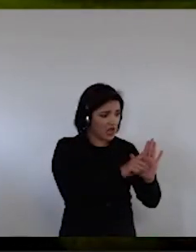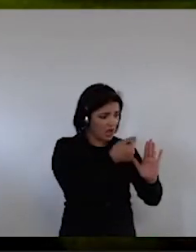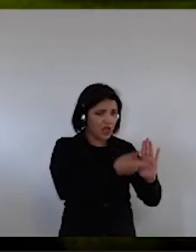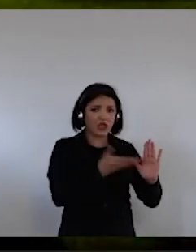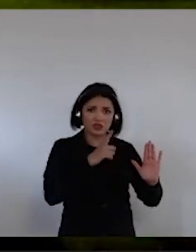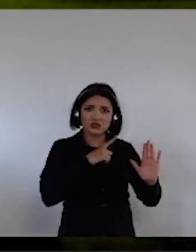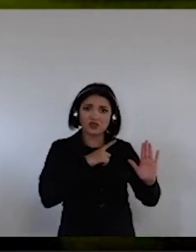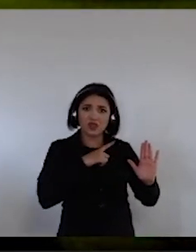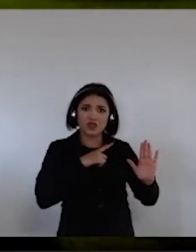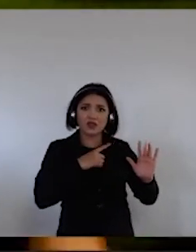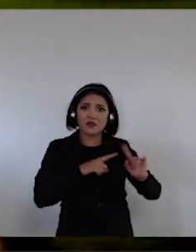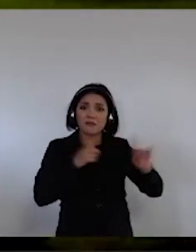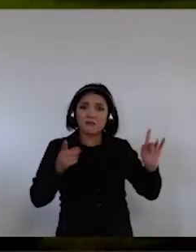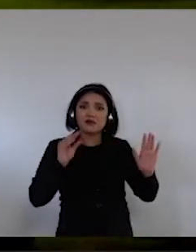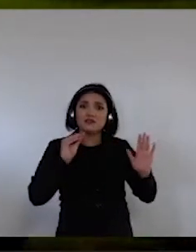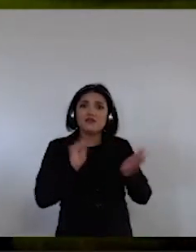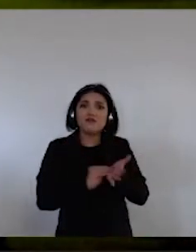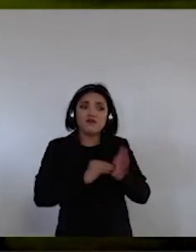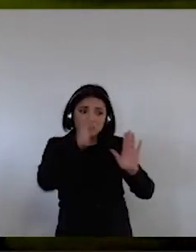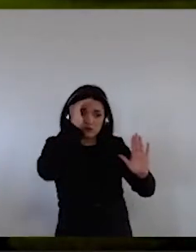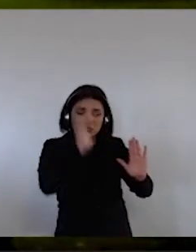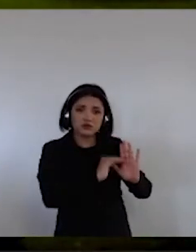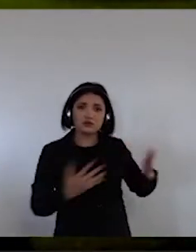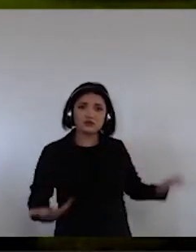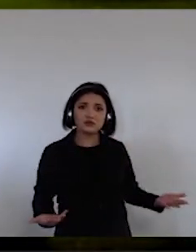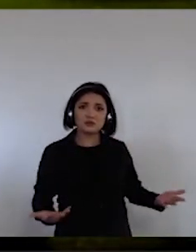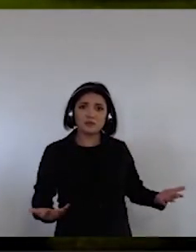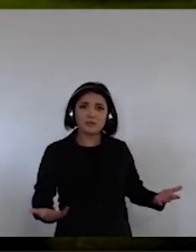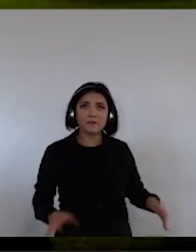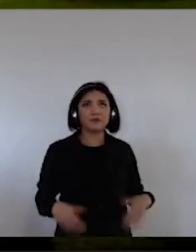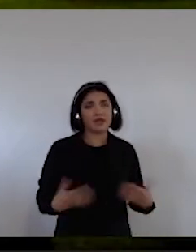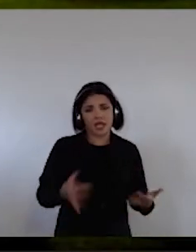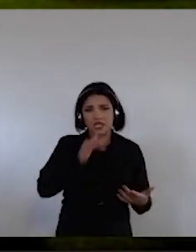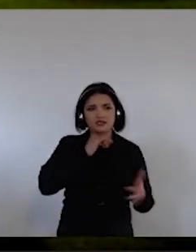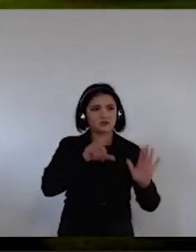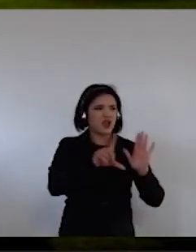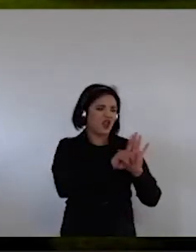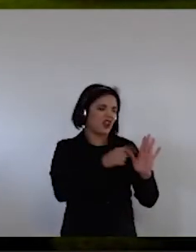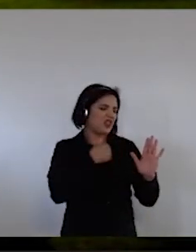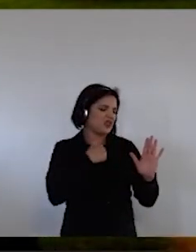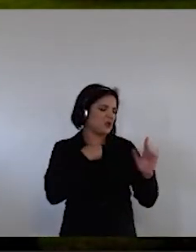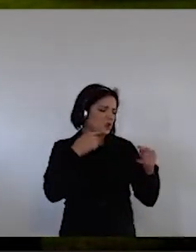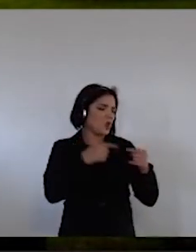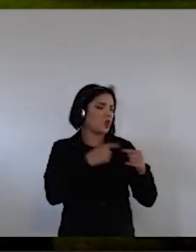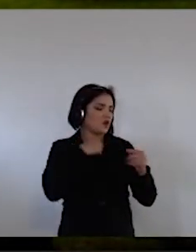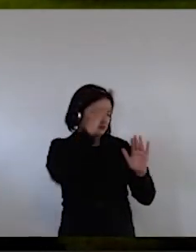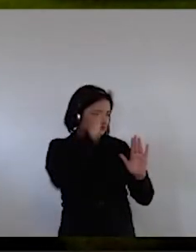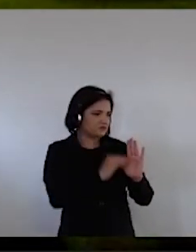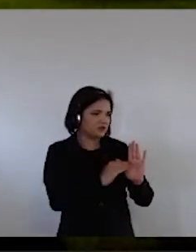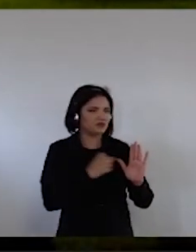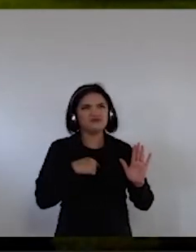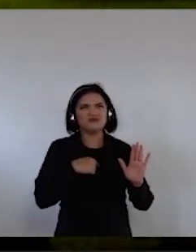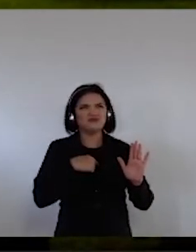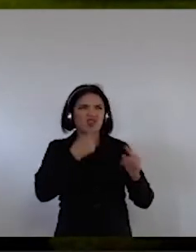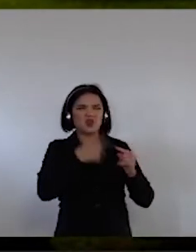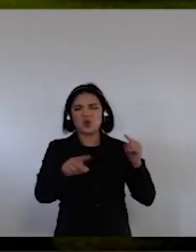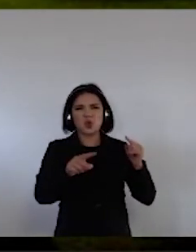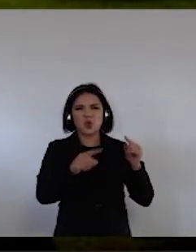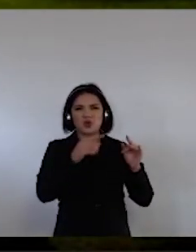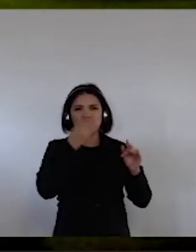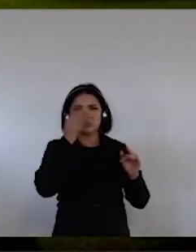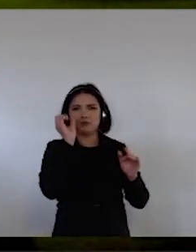bálsamo num pesadelo, porque aí o pedido de vista se eterniza, se perde tudo aquilo que se construiu